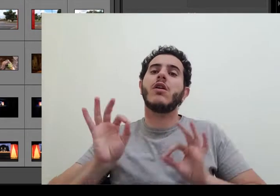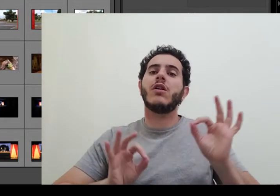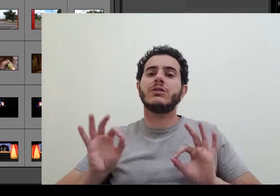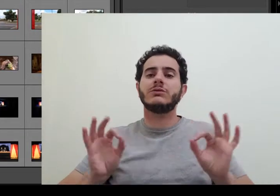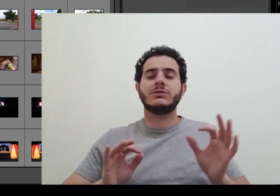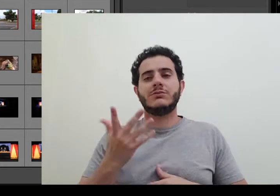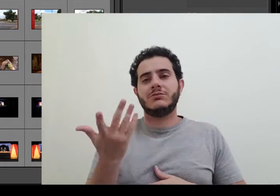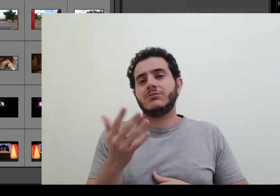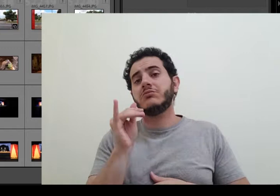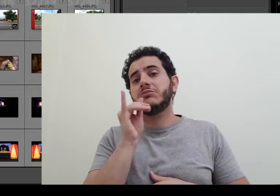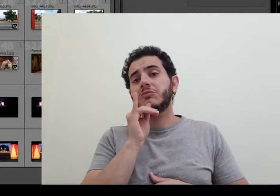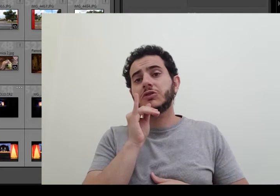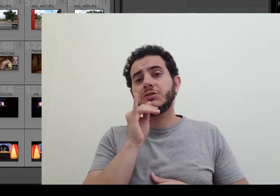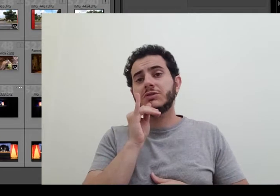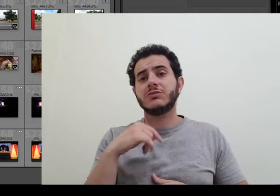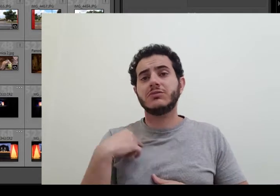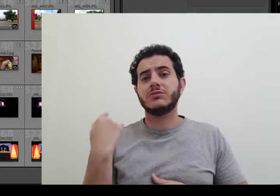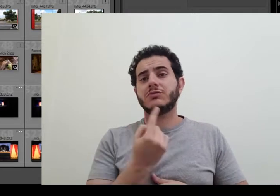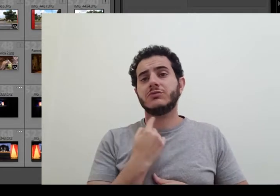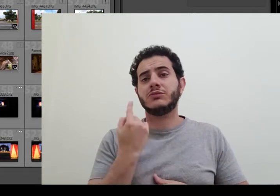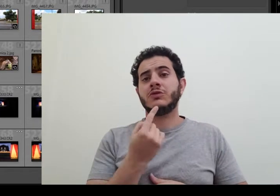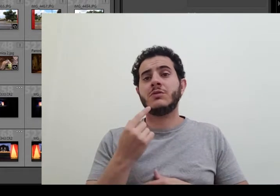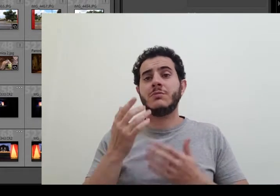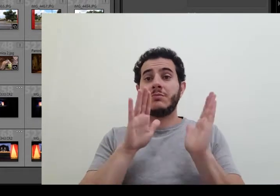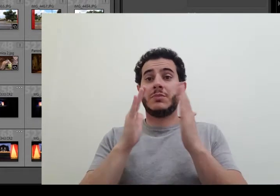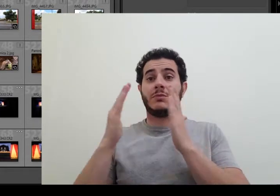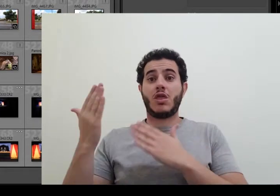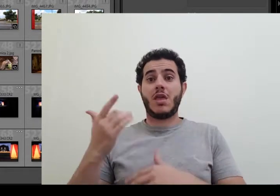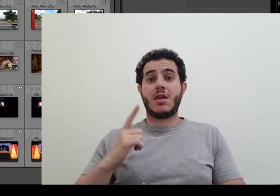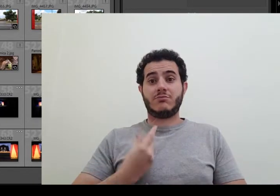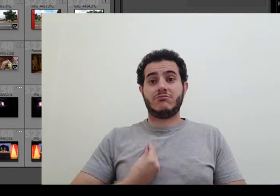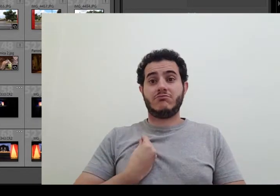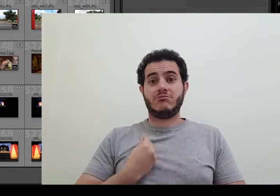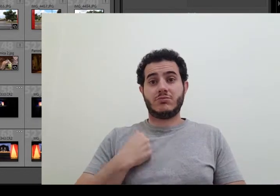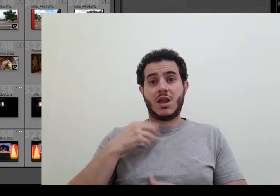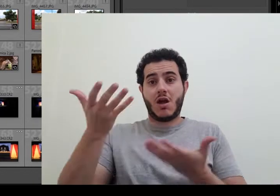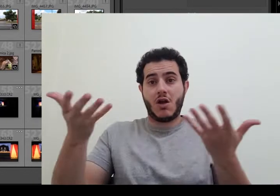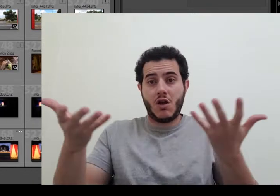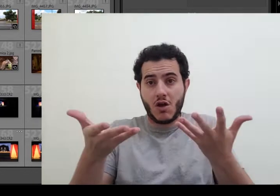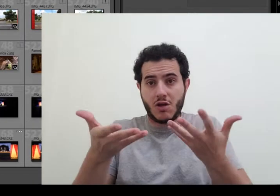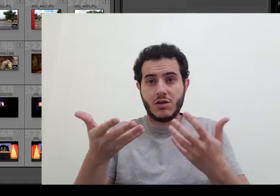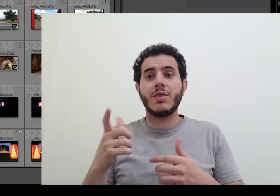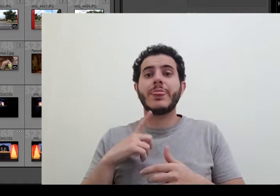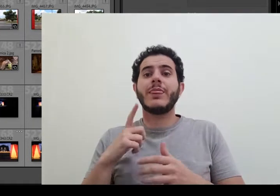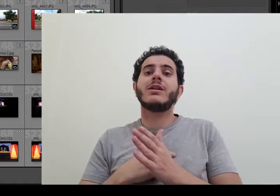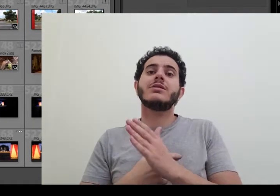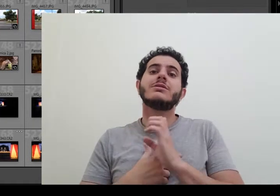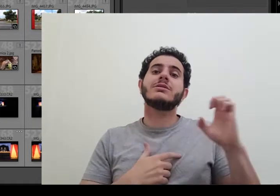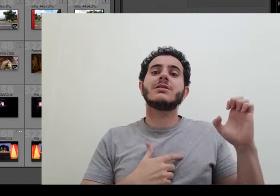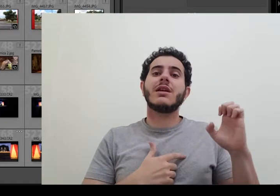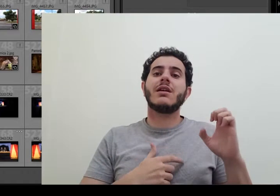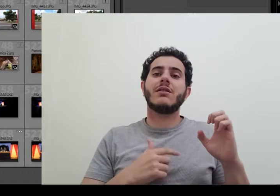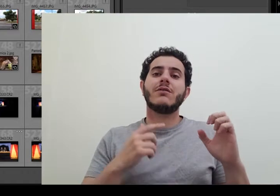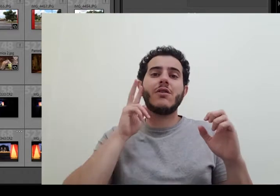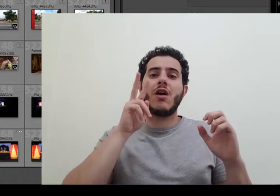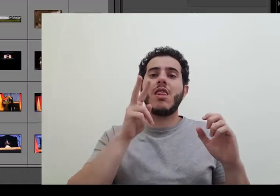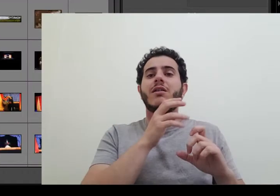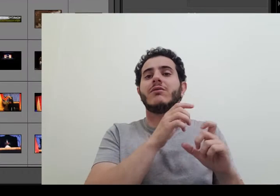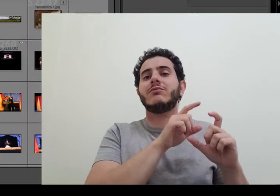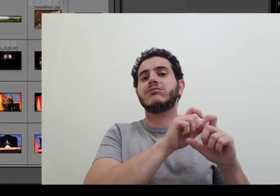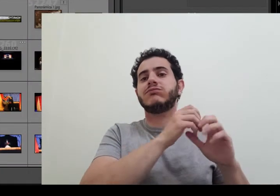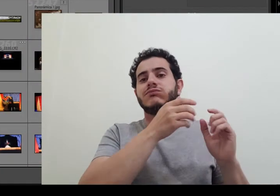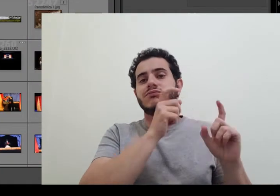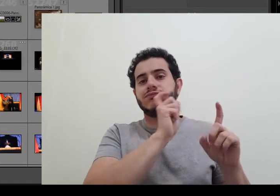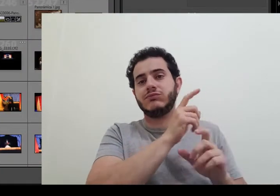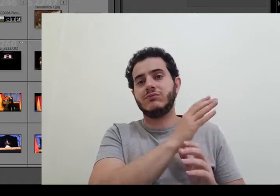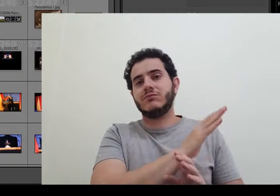a gente sabe o catálogo, né? Estou aqui na biblioteca, no módulo biblioteca. Do lado esquerdo, no painel da esquerda, eu posso abrir ou fechar